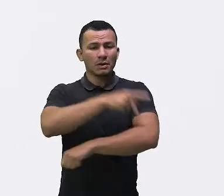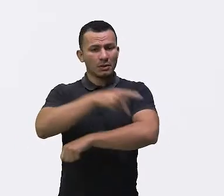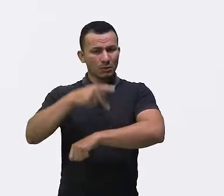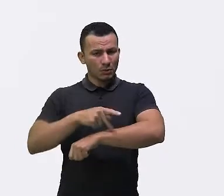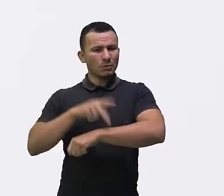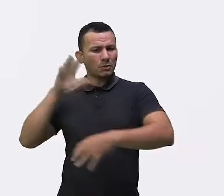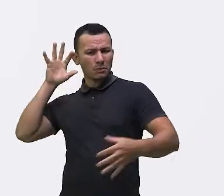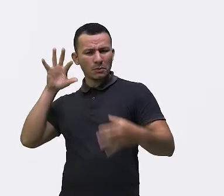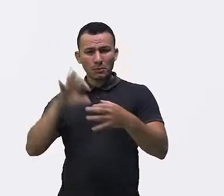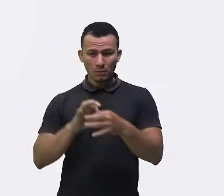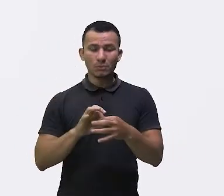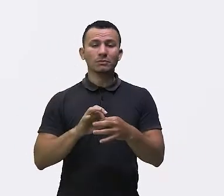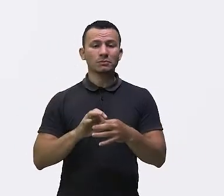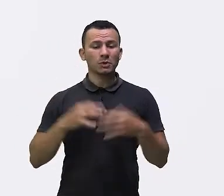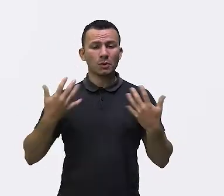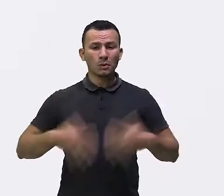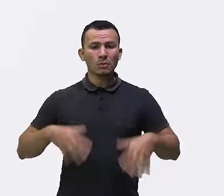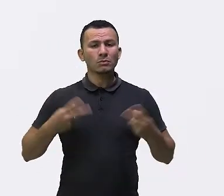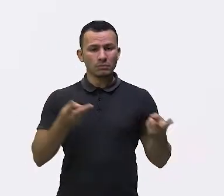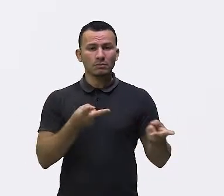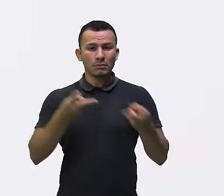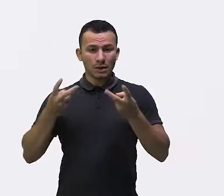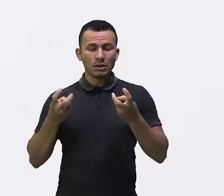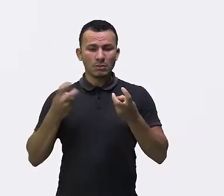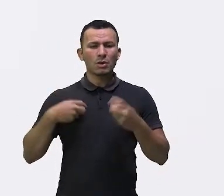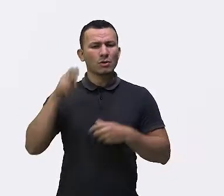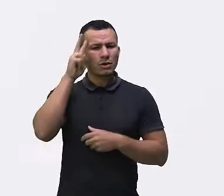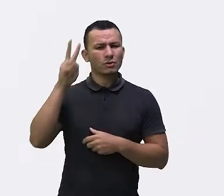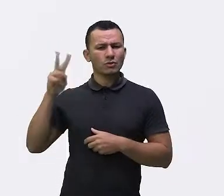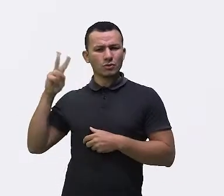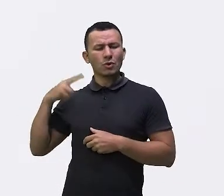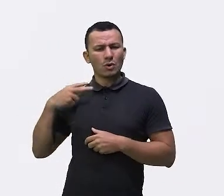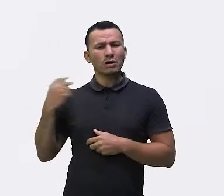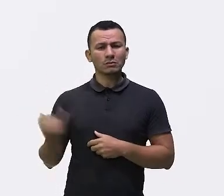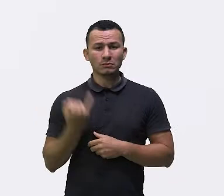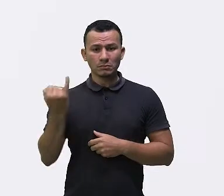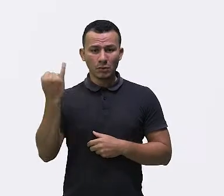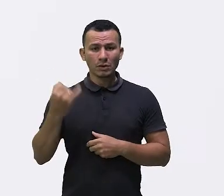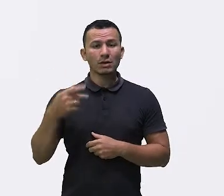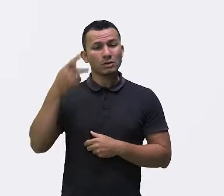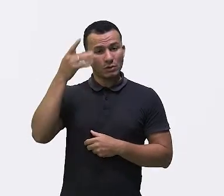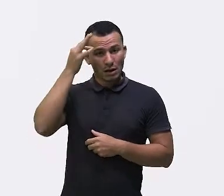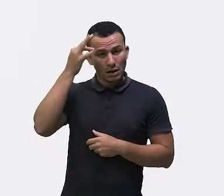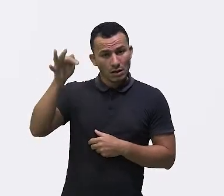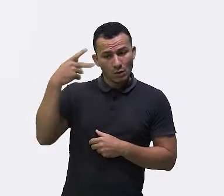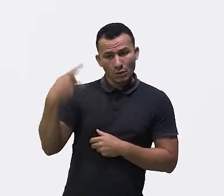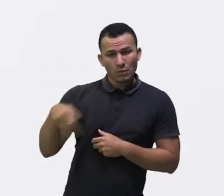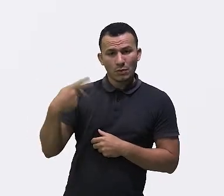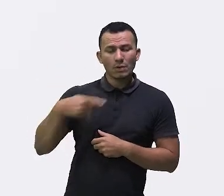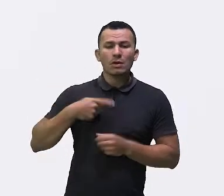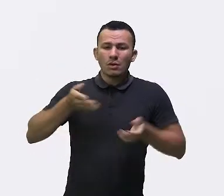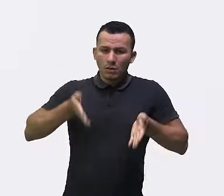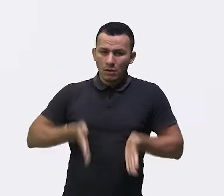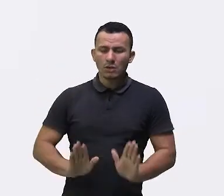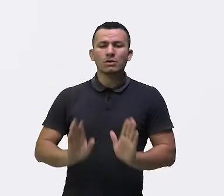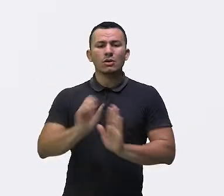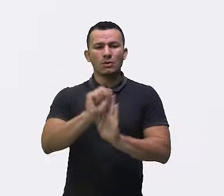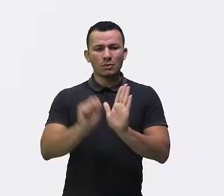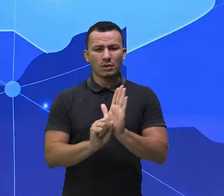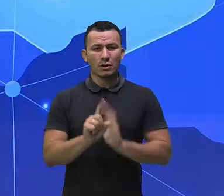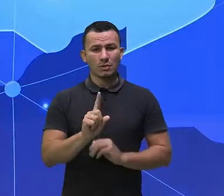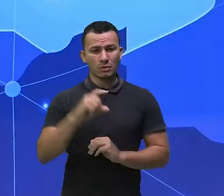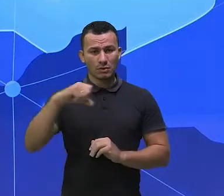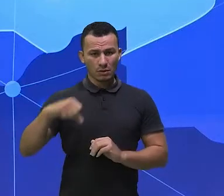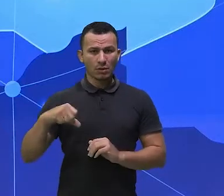pedagogia. Percebam quanto esta obra é abrangente, o quanto o pensamento desse autor que nasceu no século